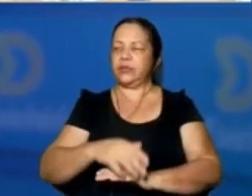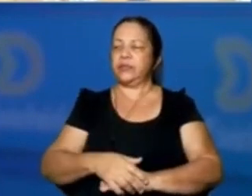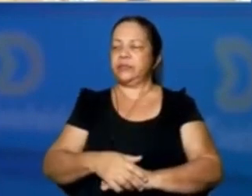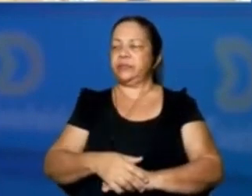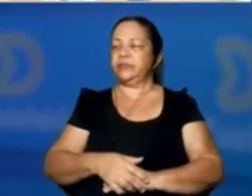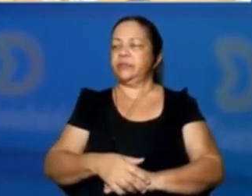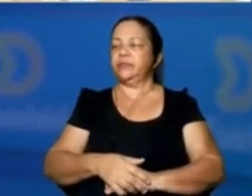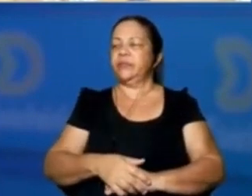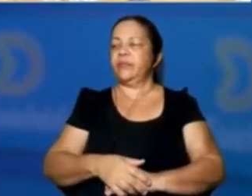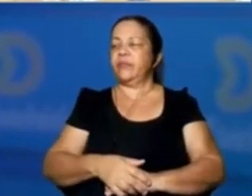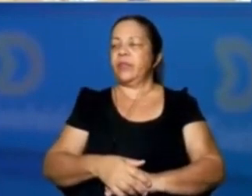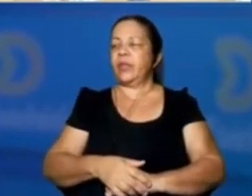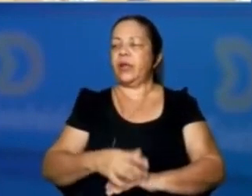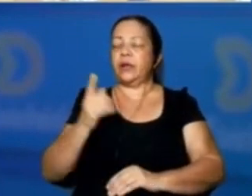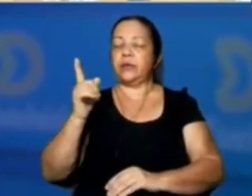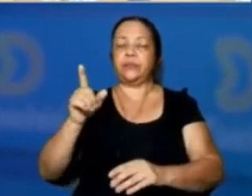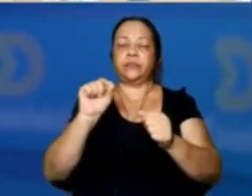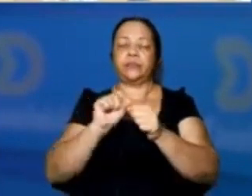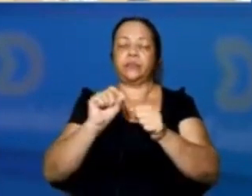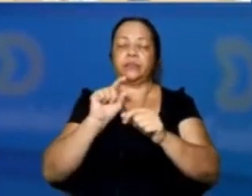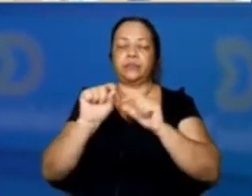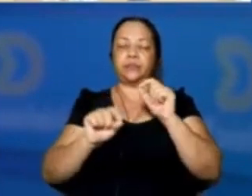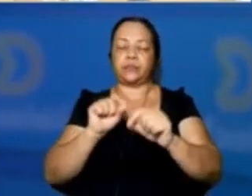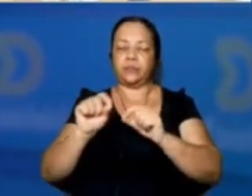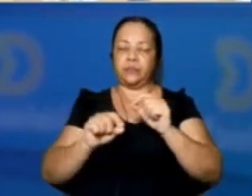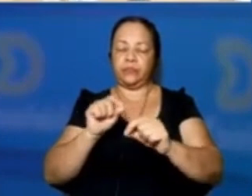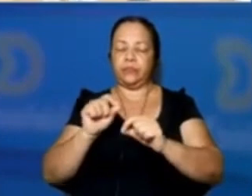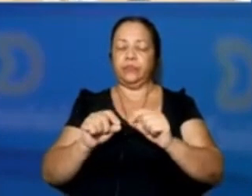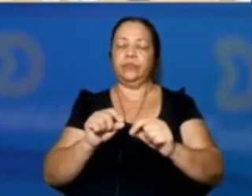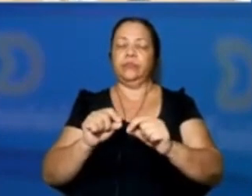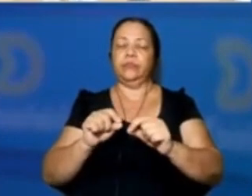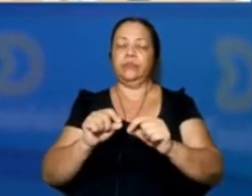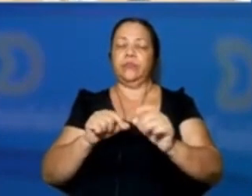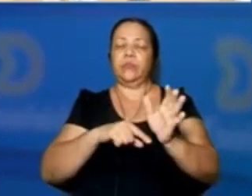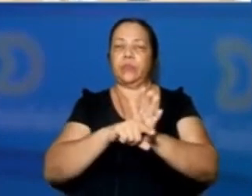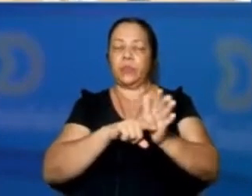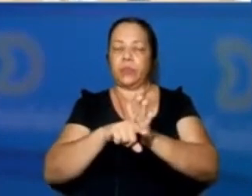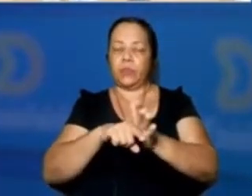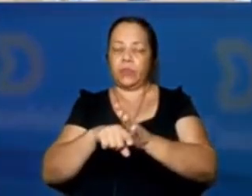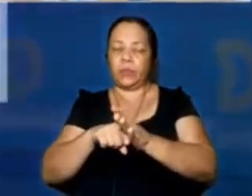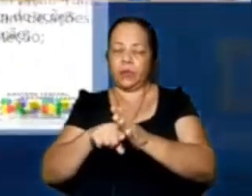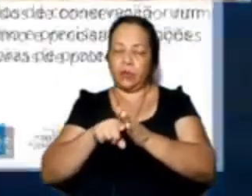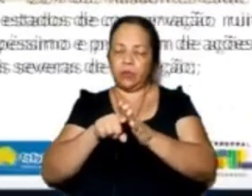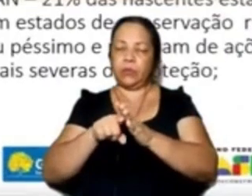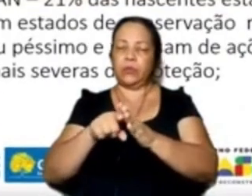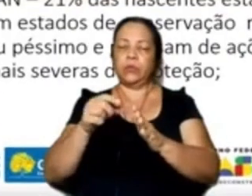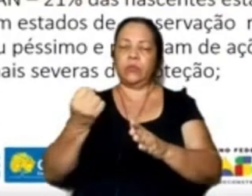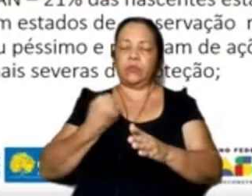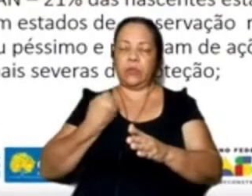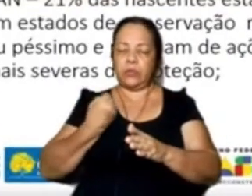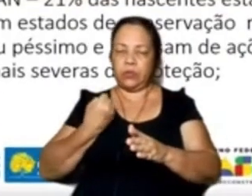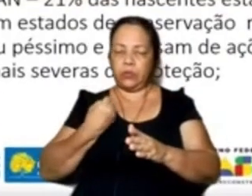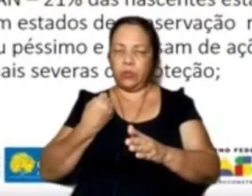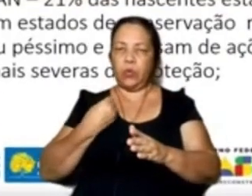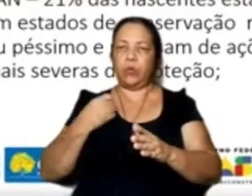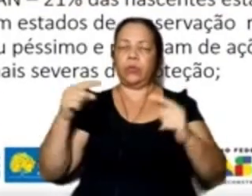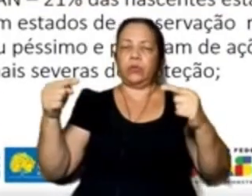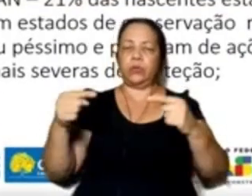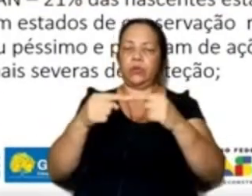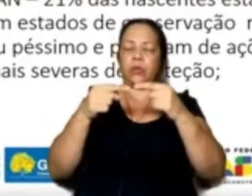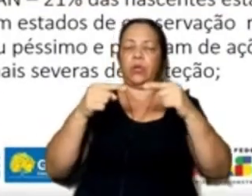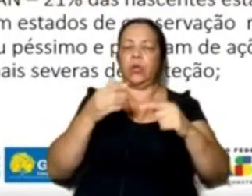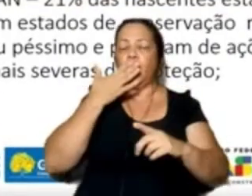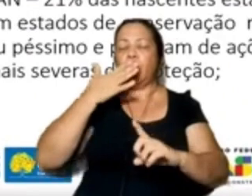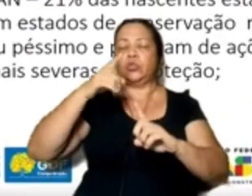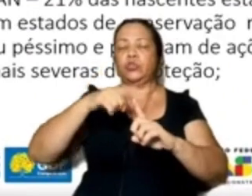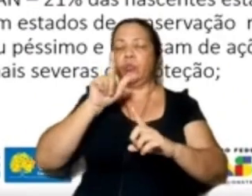Então, a gente fez aí a distribuição desse índice, né? Distribuição de frequência por tipo